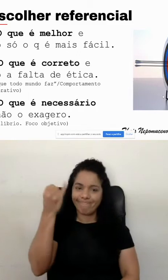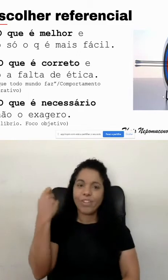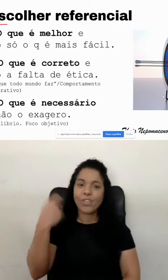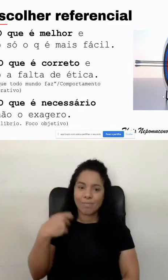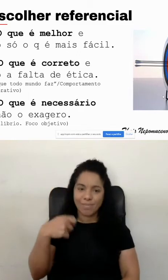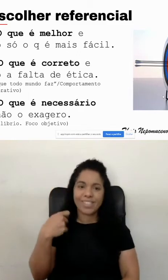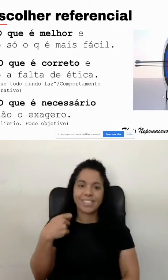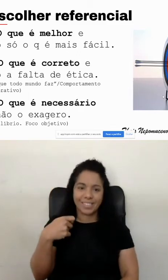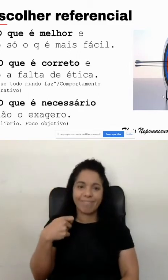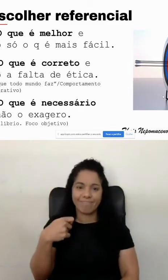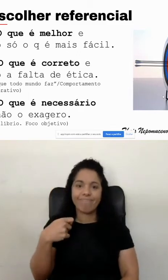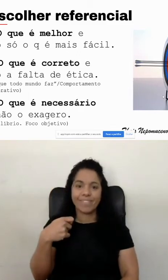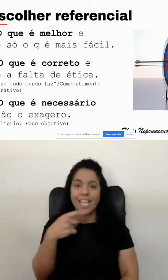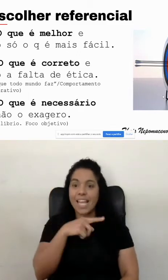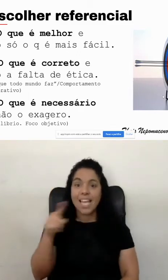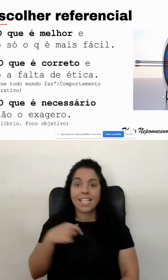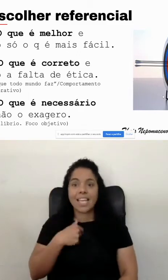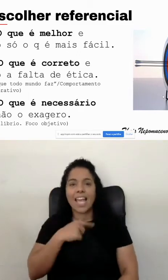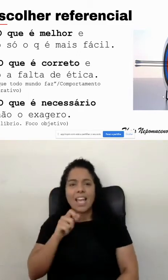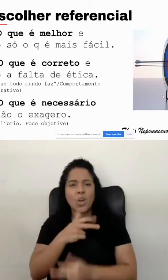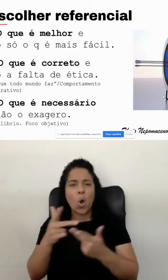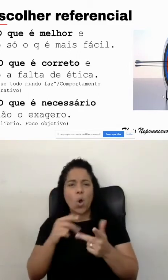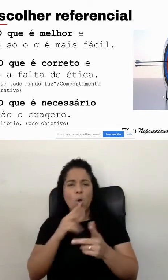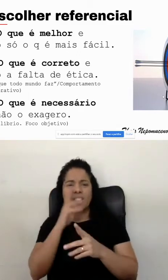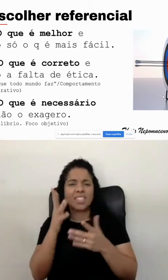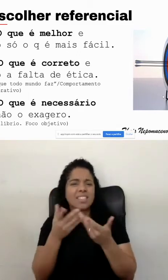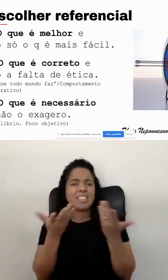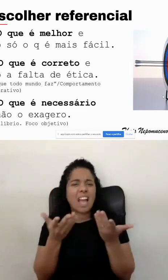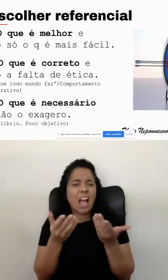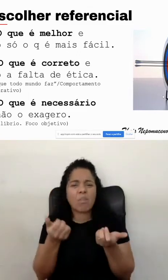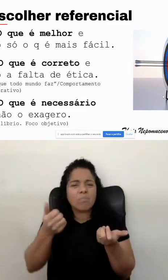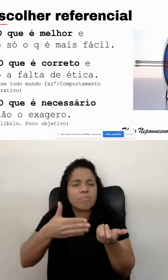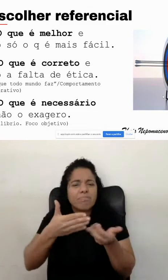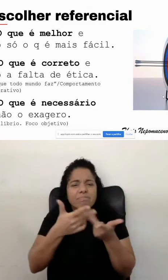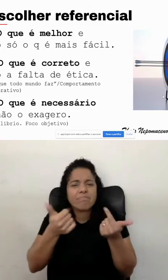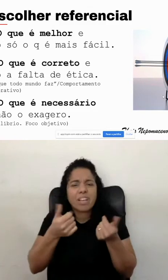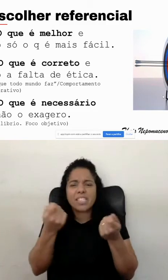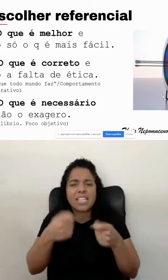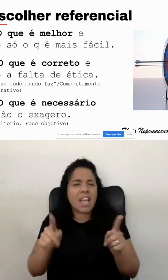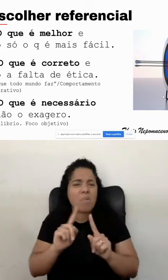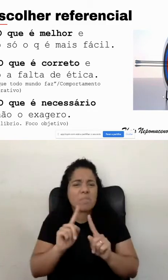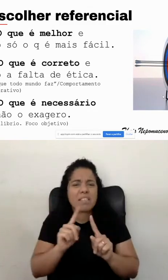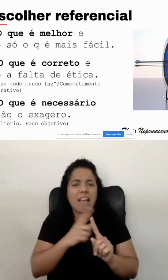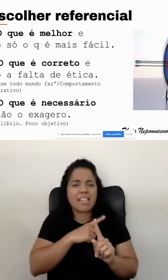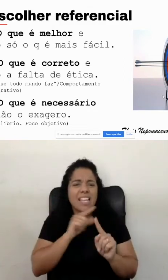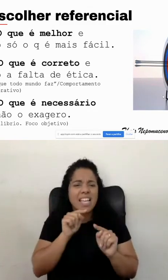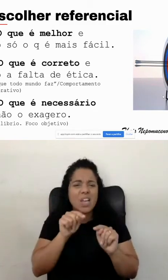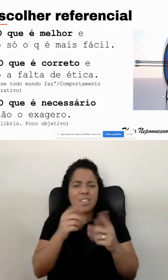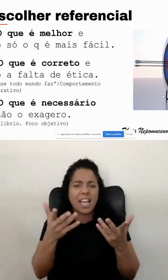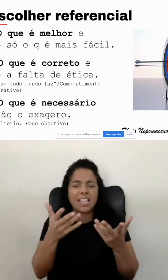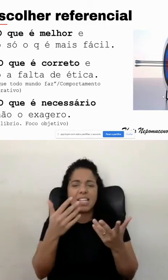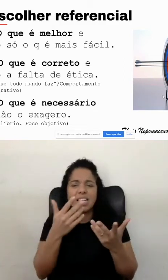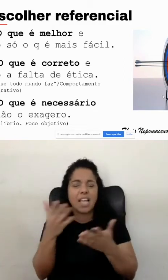invés de coisas que são exagero, que são supérfluos, que talvez não precisariam estar ali no